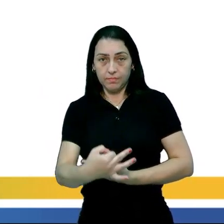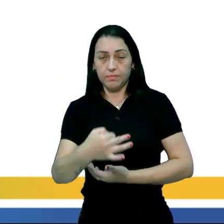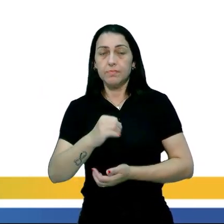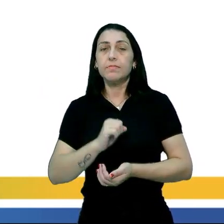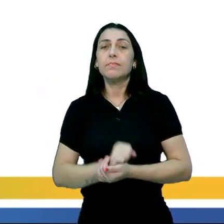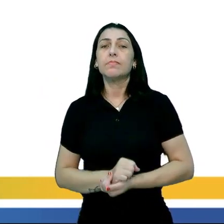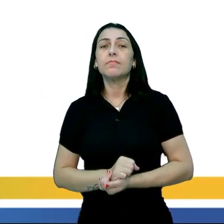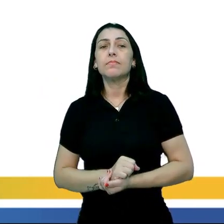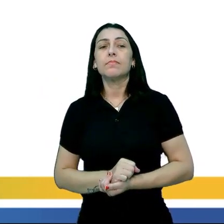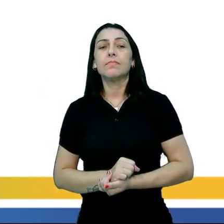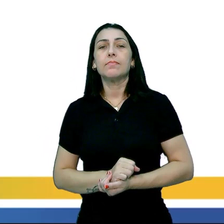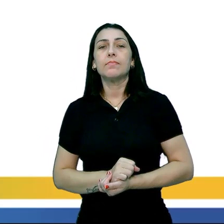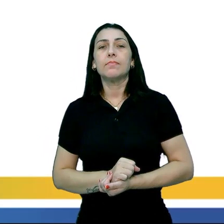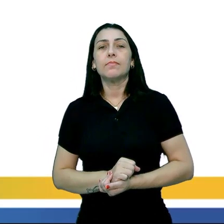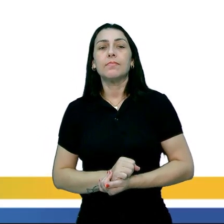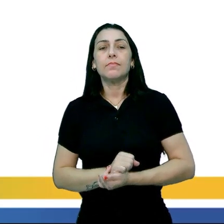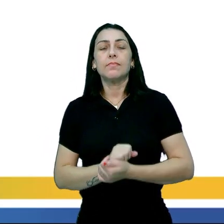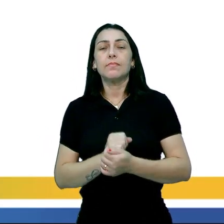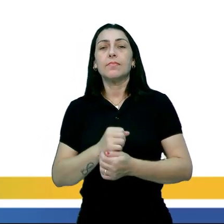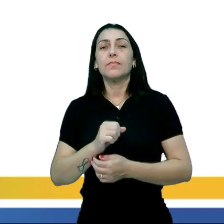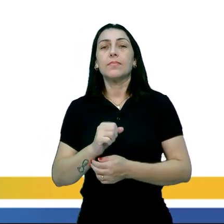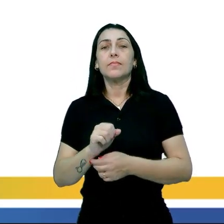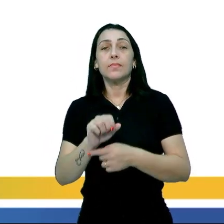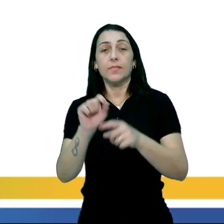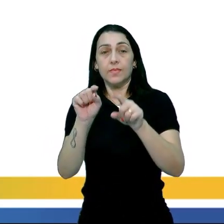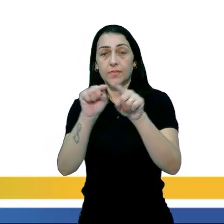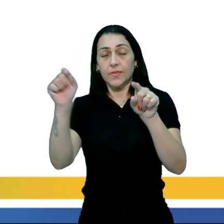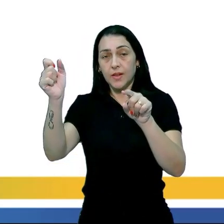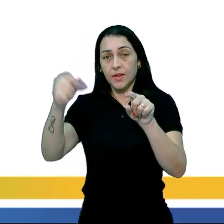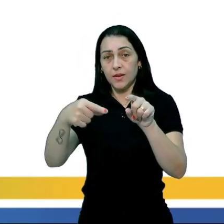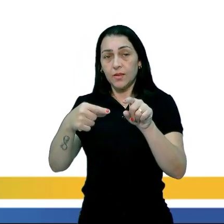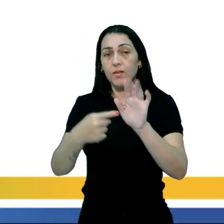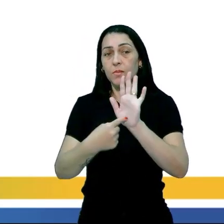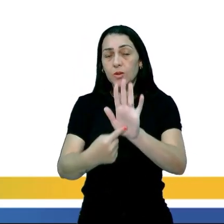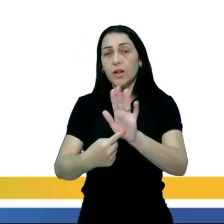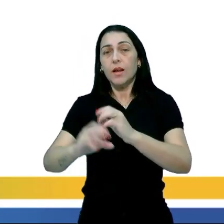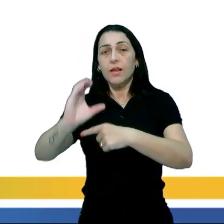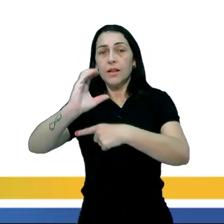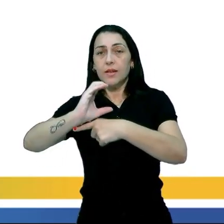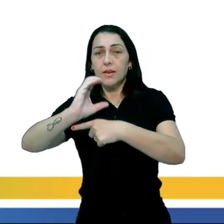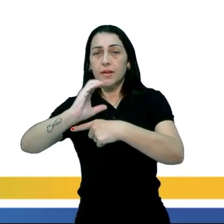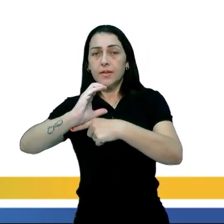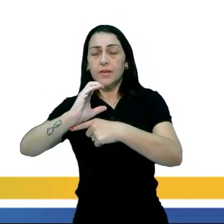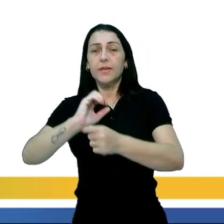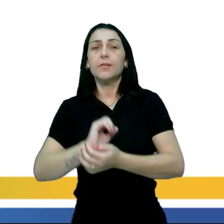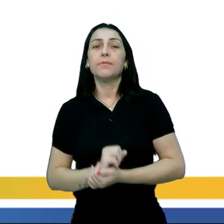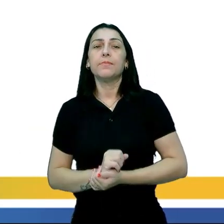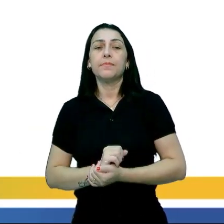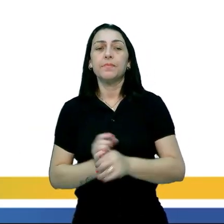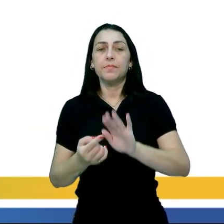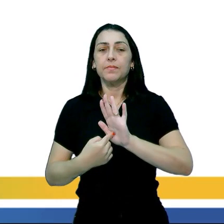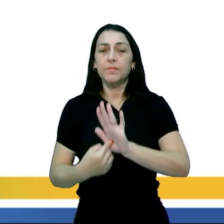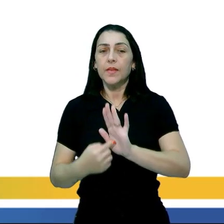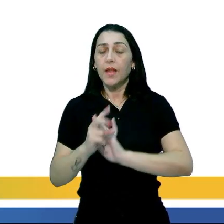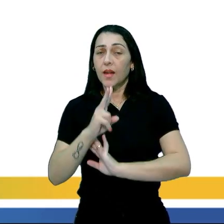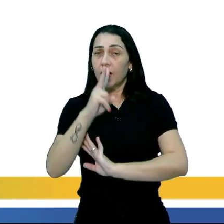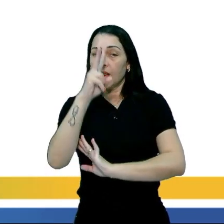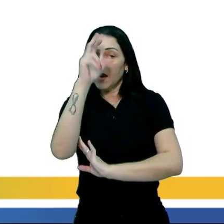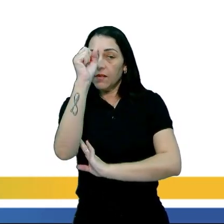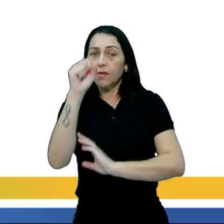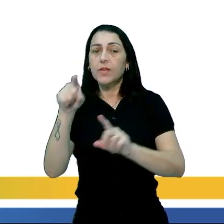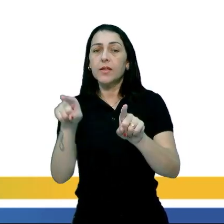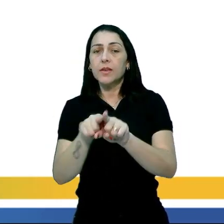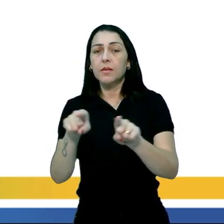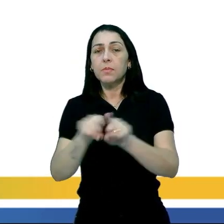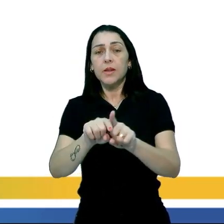alternativa correta? O destaque em azul vai aparecer justamente na letra C. Mostra